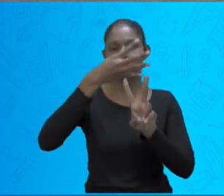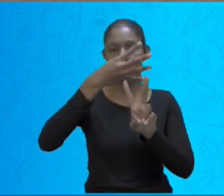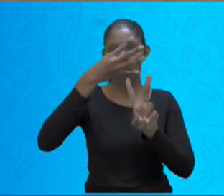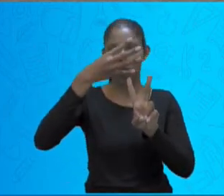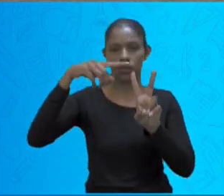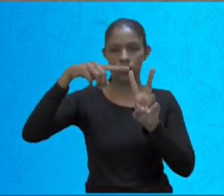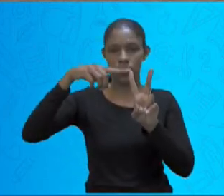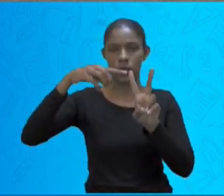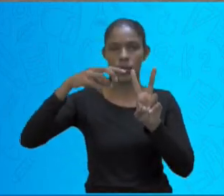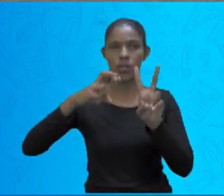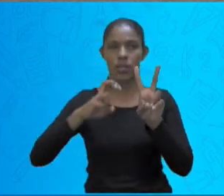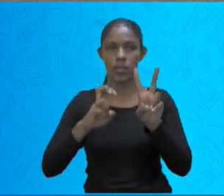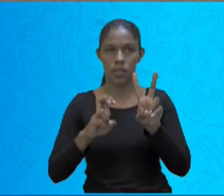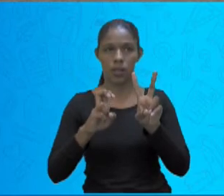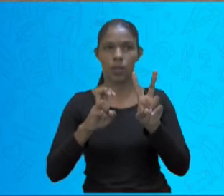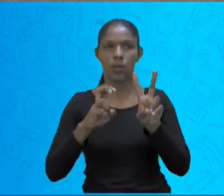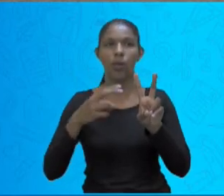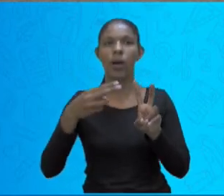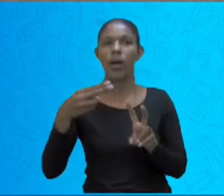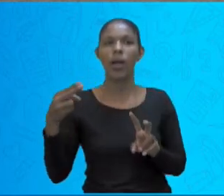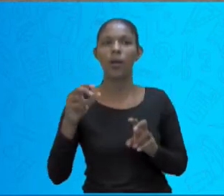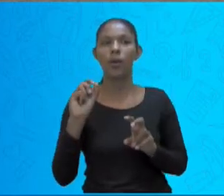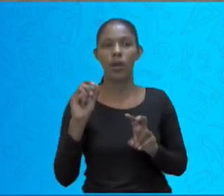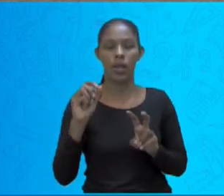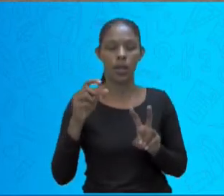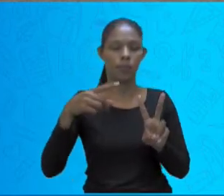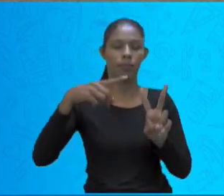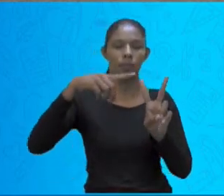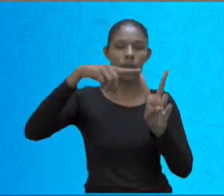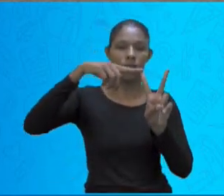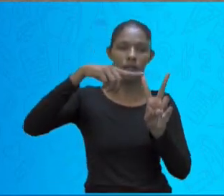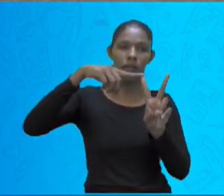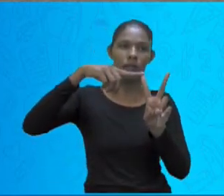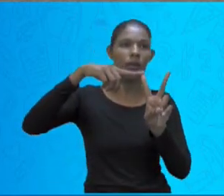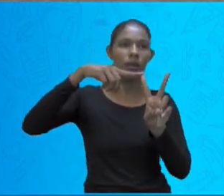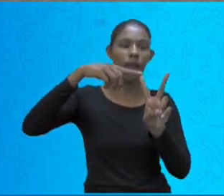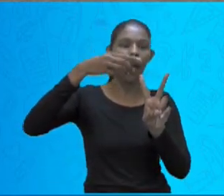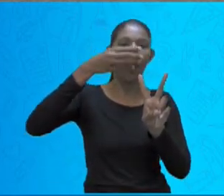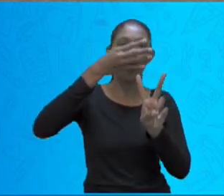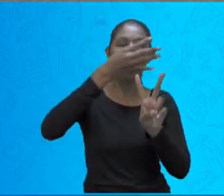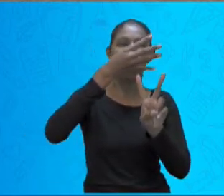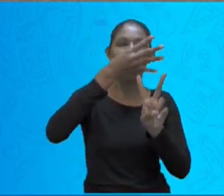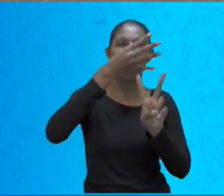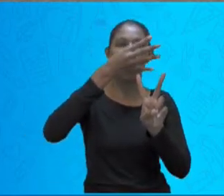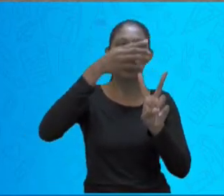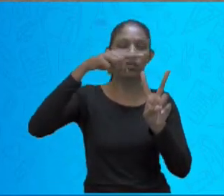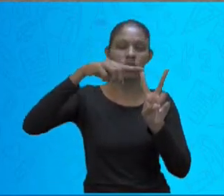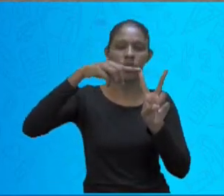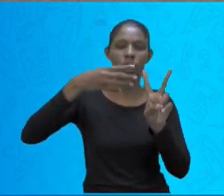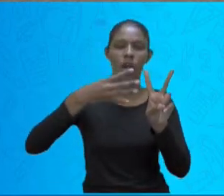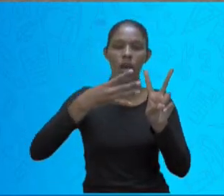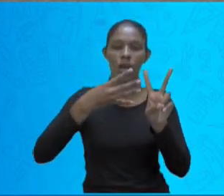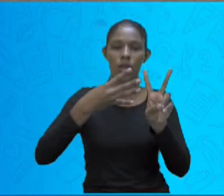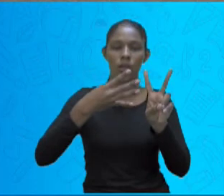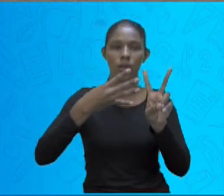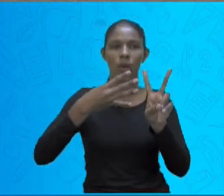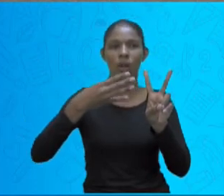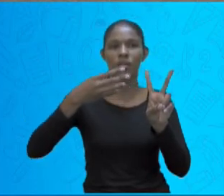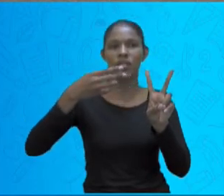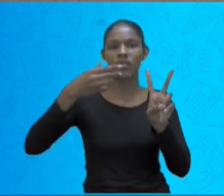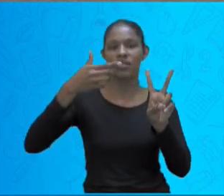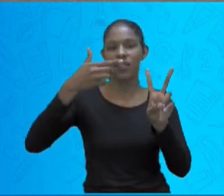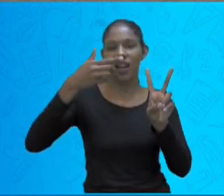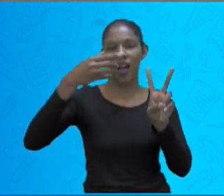elevei 2 à quarta potência, igualei ao índice. Porque isso aí não vai alterar. Não vai alterar o valor, porque aqui os índices são